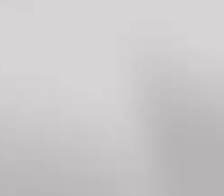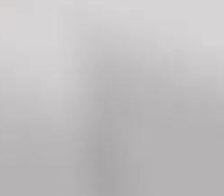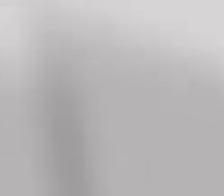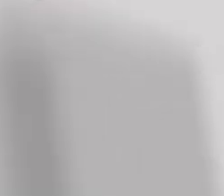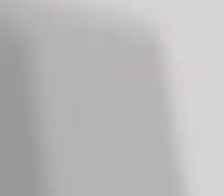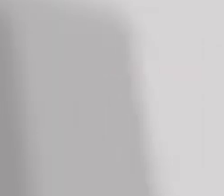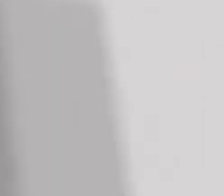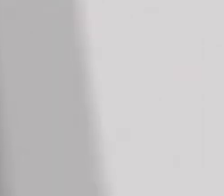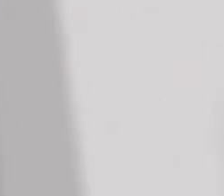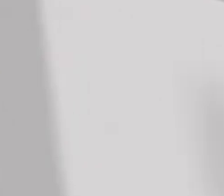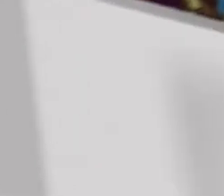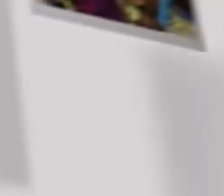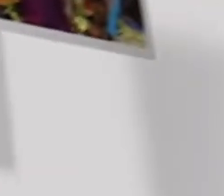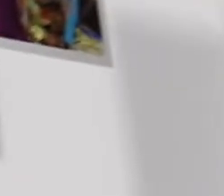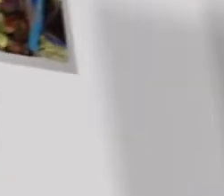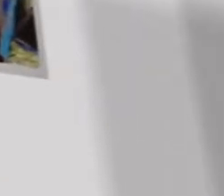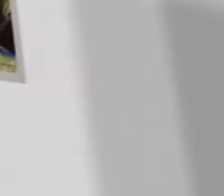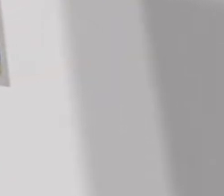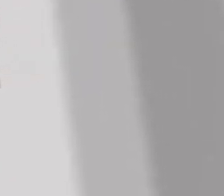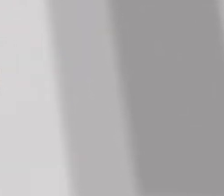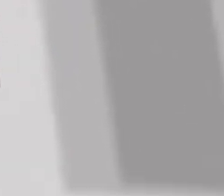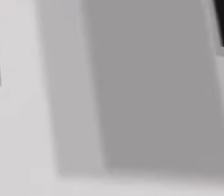E aí